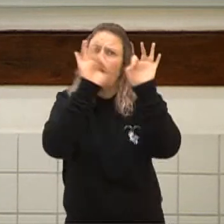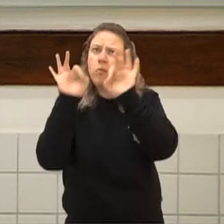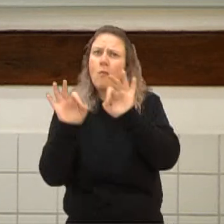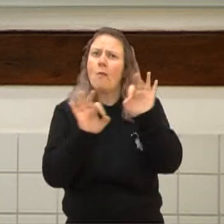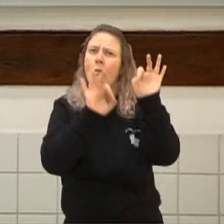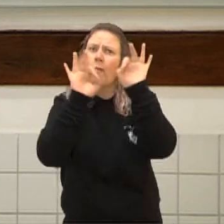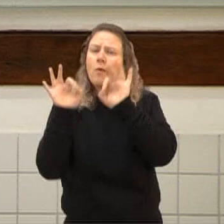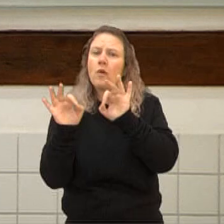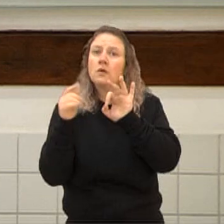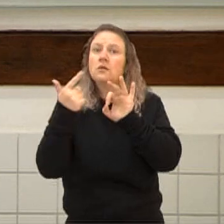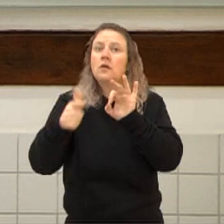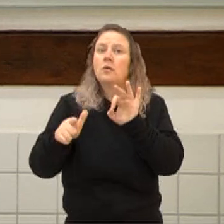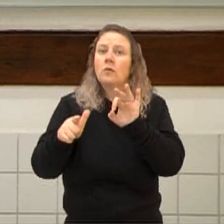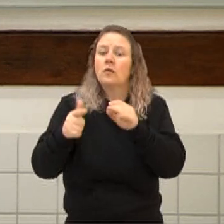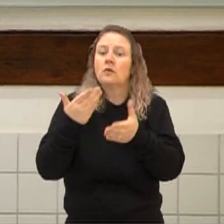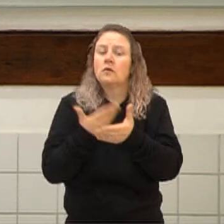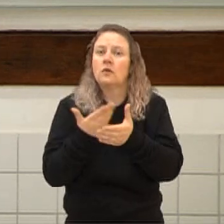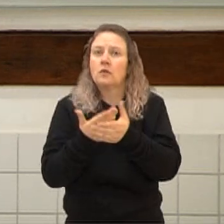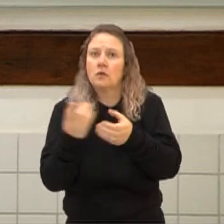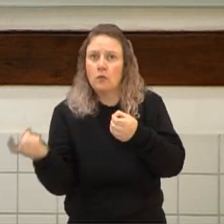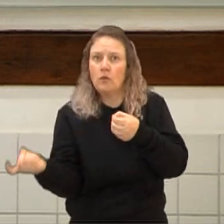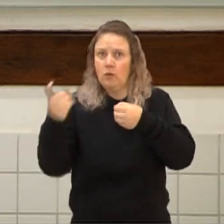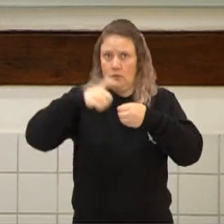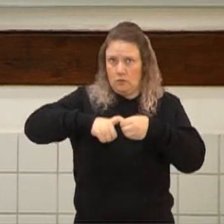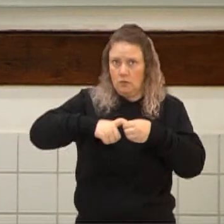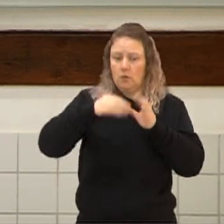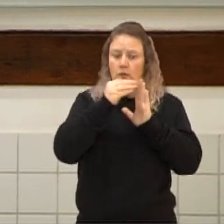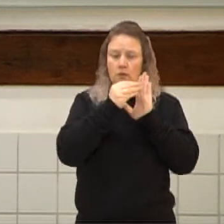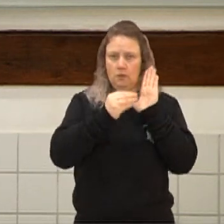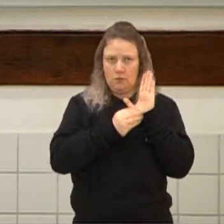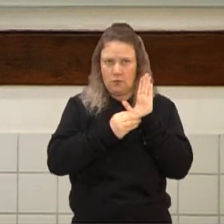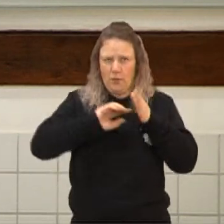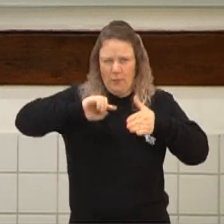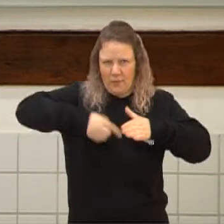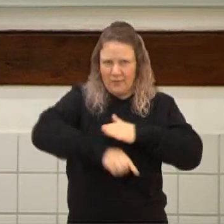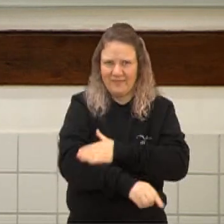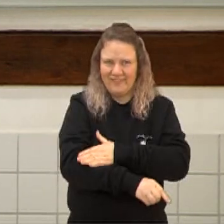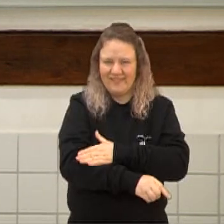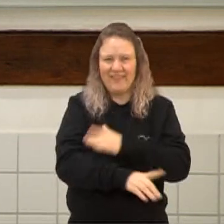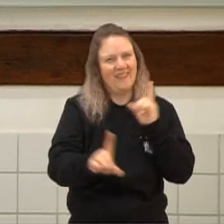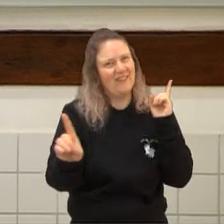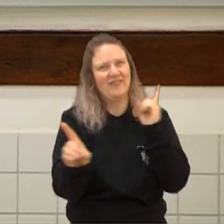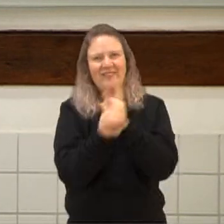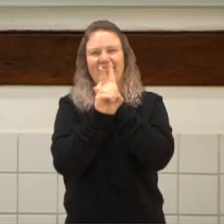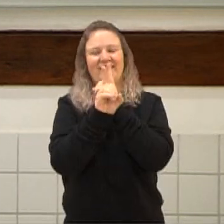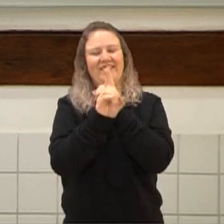Aí, na próxima aula, a gente retoma um pouquinho o que já viu e aprofunda. Até logo!